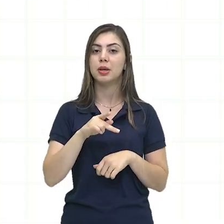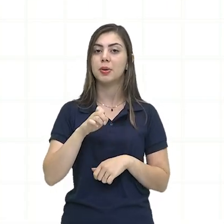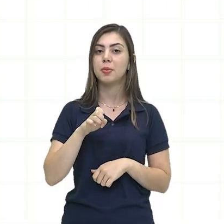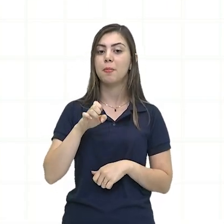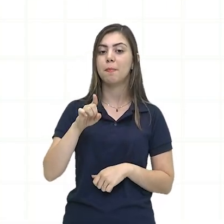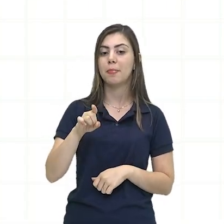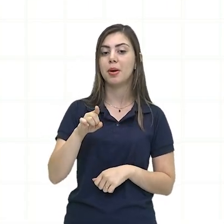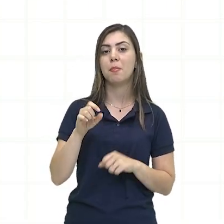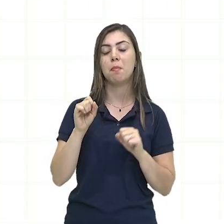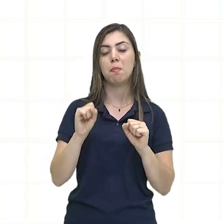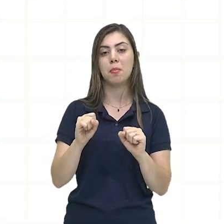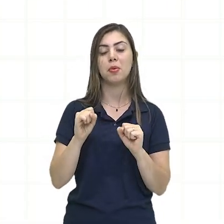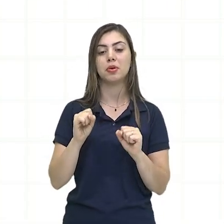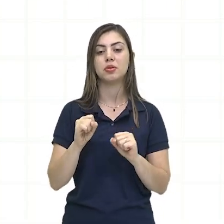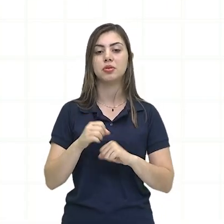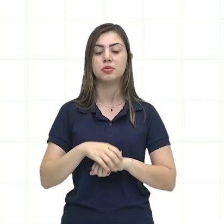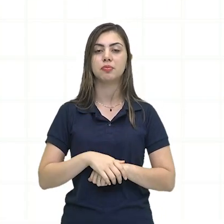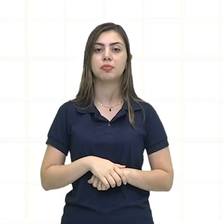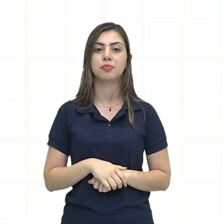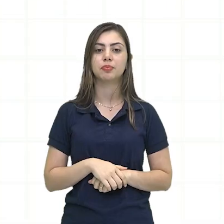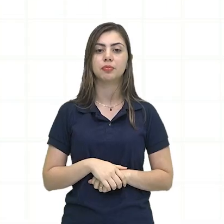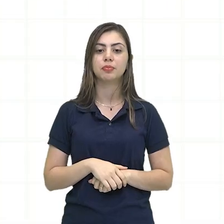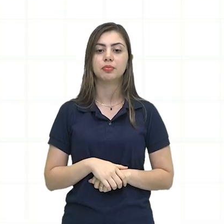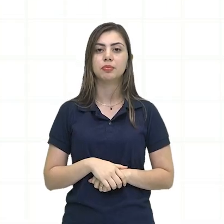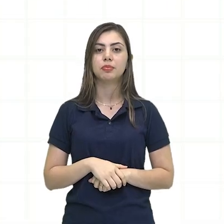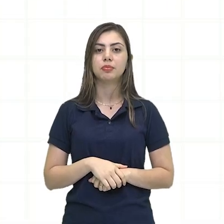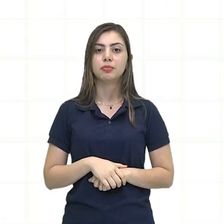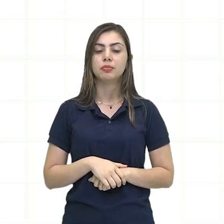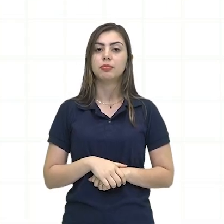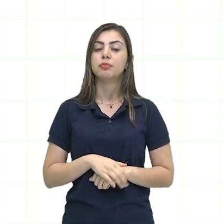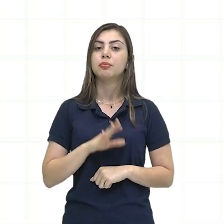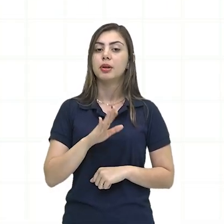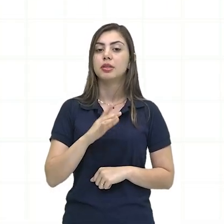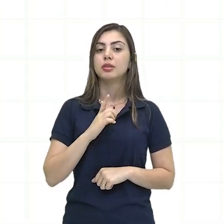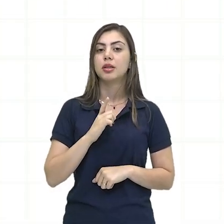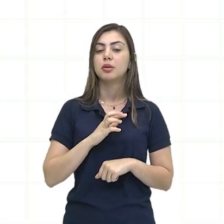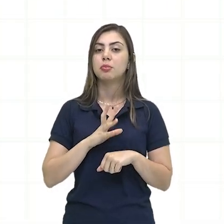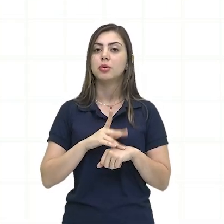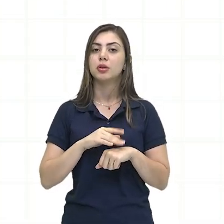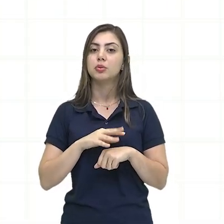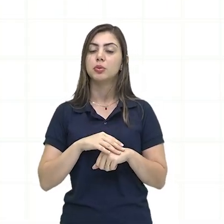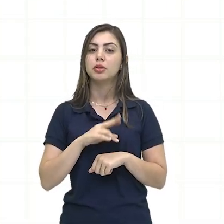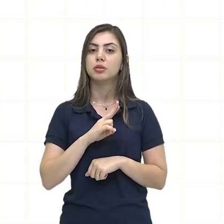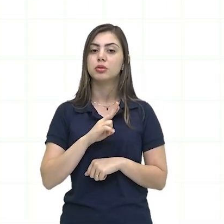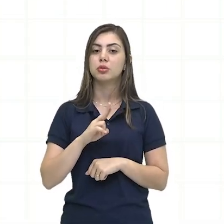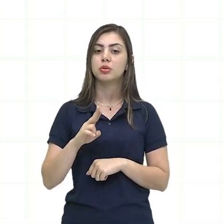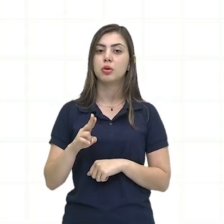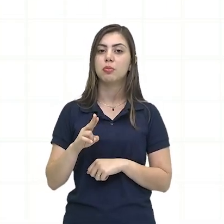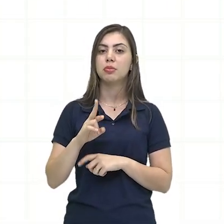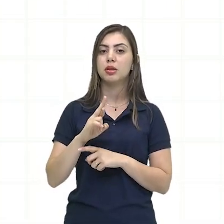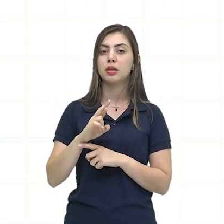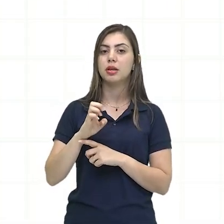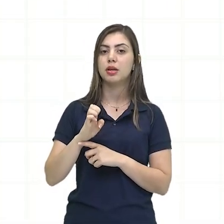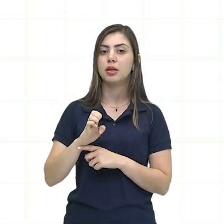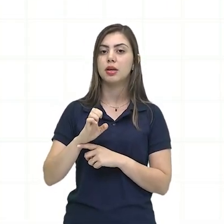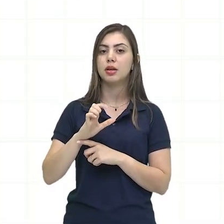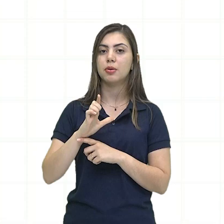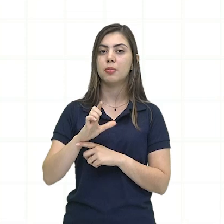também. Nós temos a artrite reumatoide, certo? E a